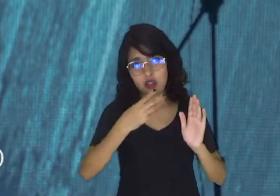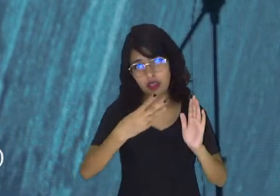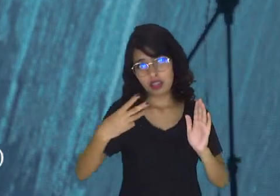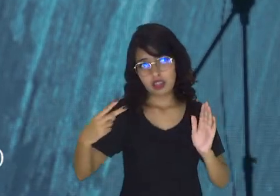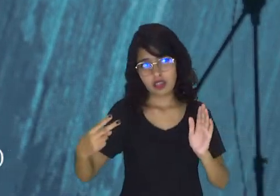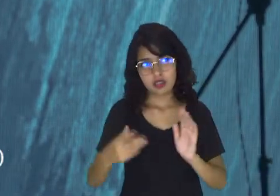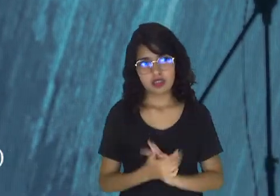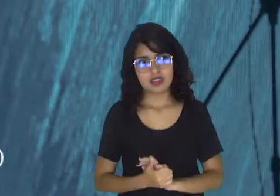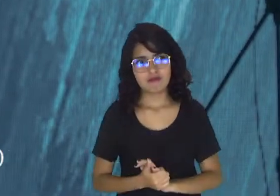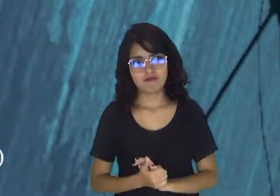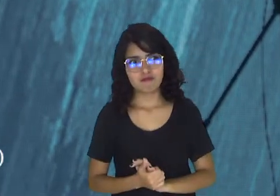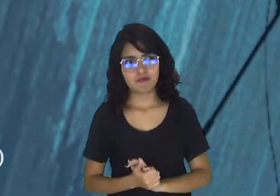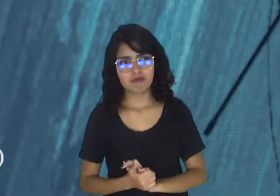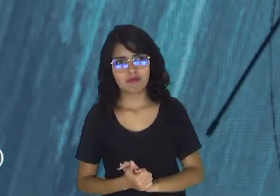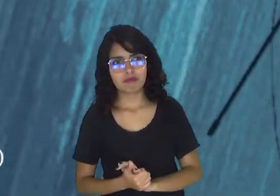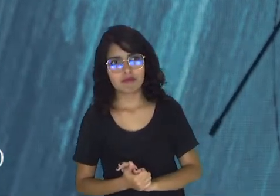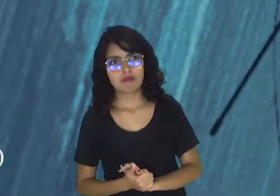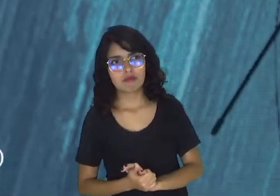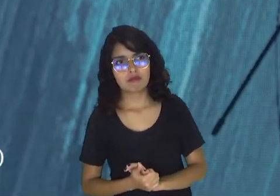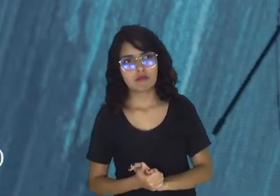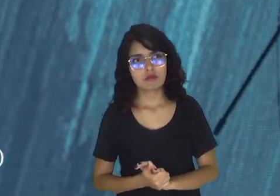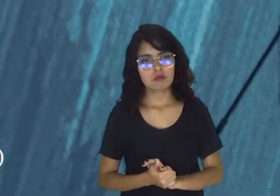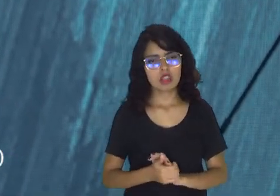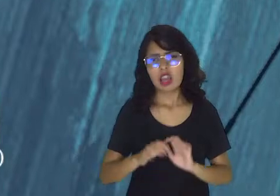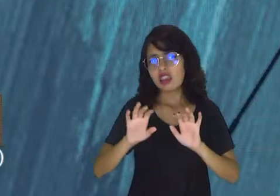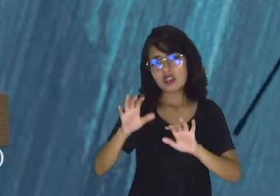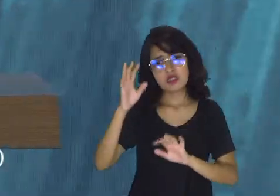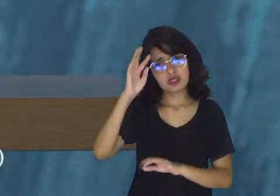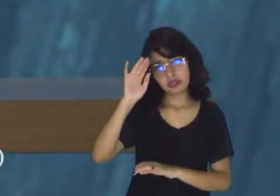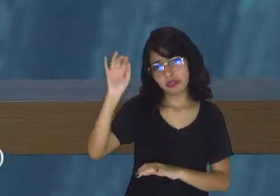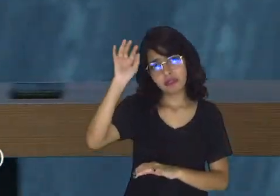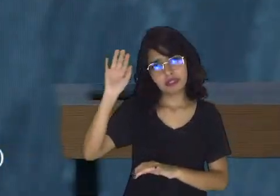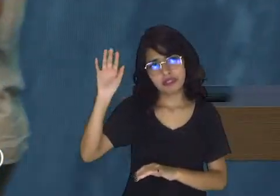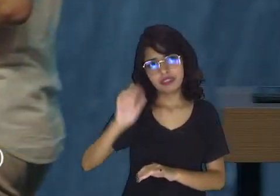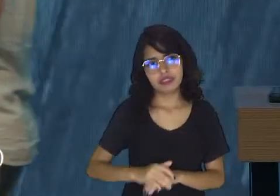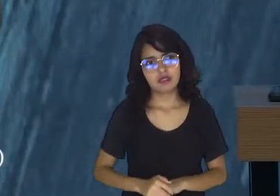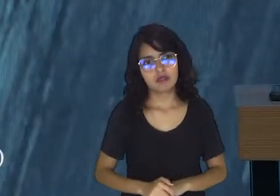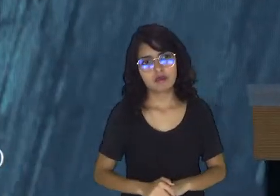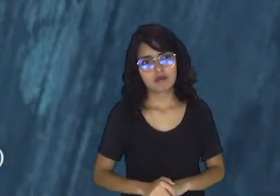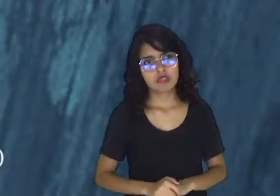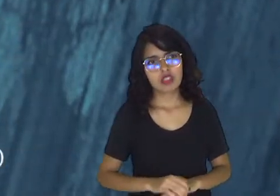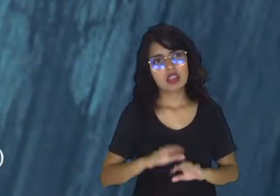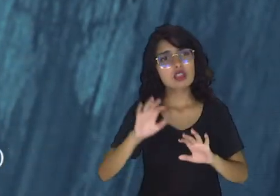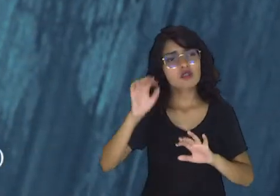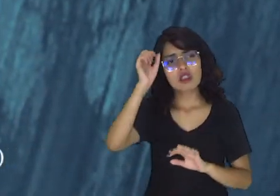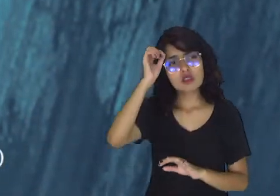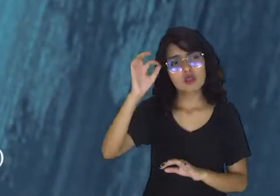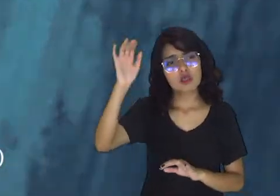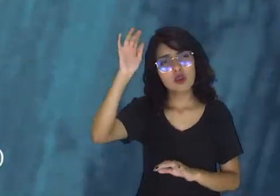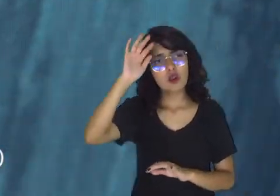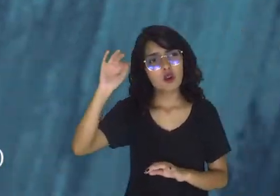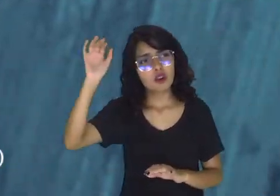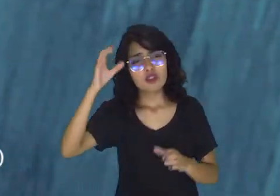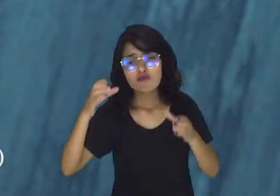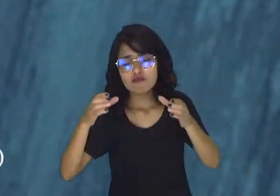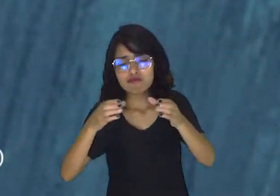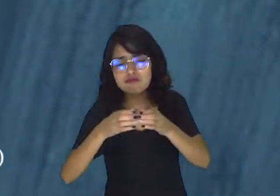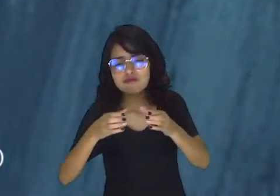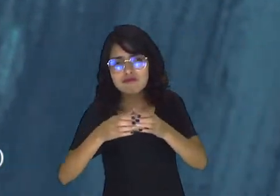E era... Isso aqui é sonho, irmãos. Isso aqui é sonho de uma comunidade